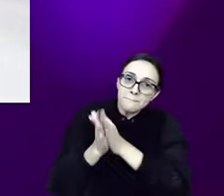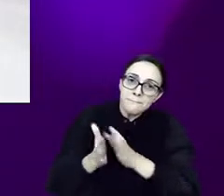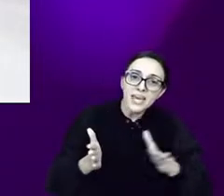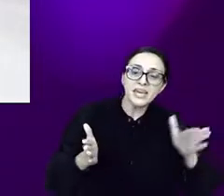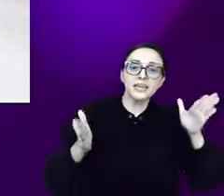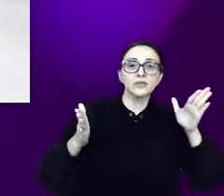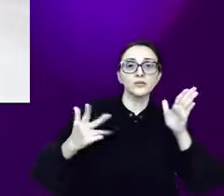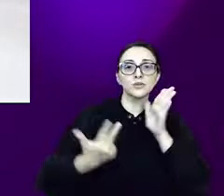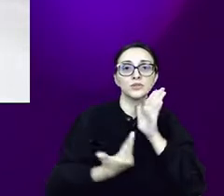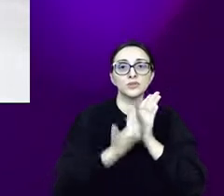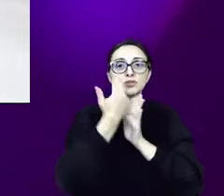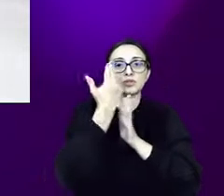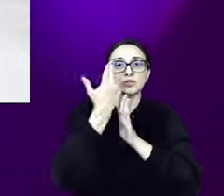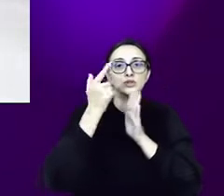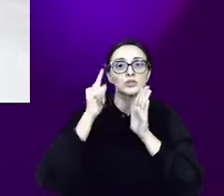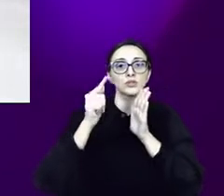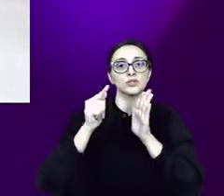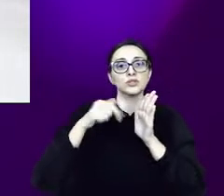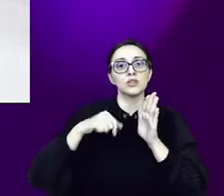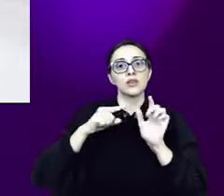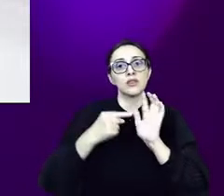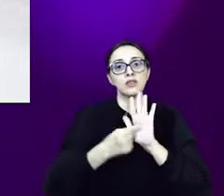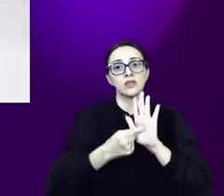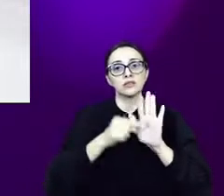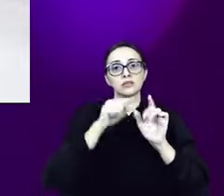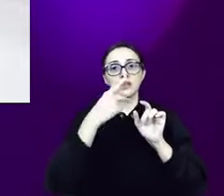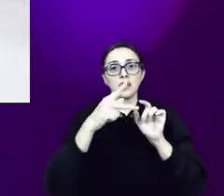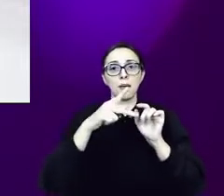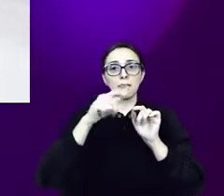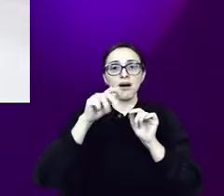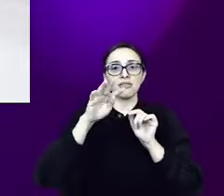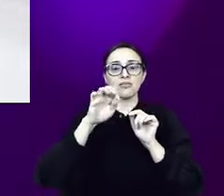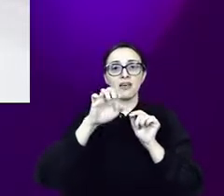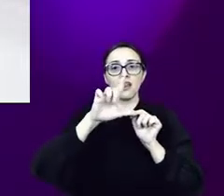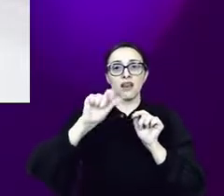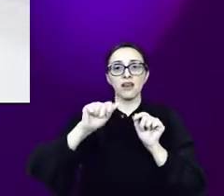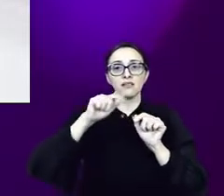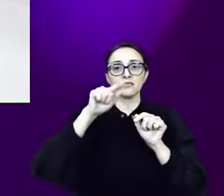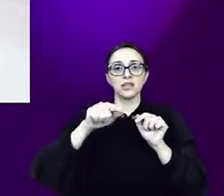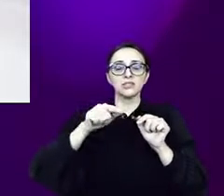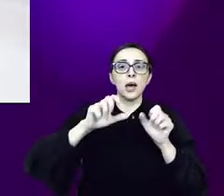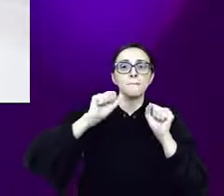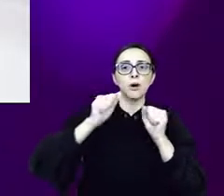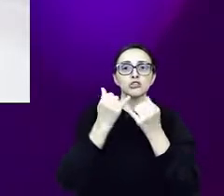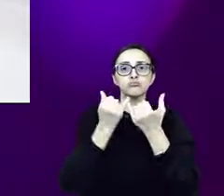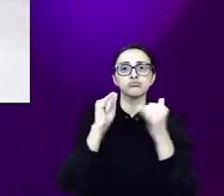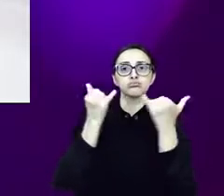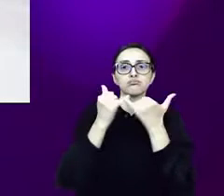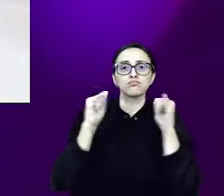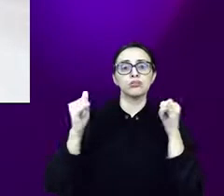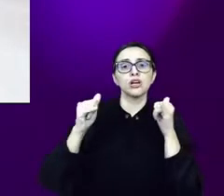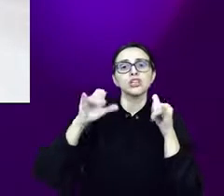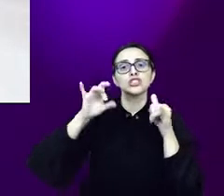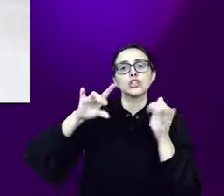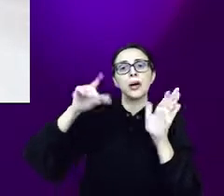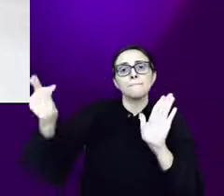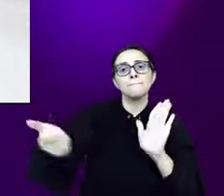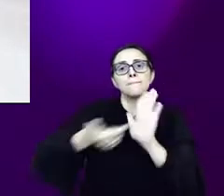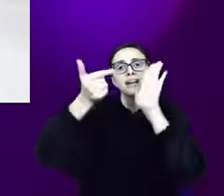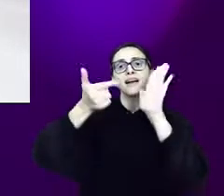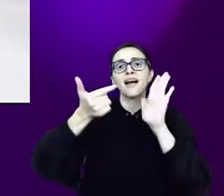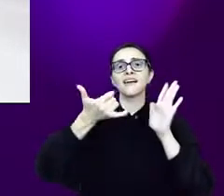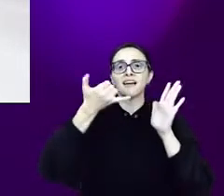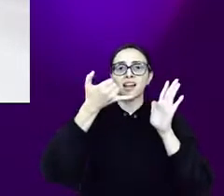o posicionamento do marcador na patela do paciente. Isso pode ser feito através da colocação de um eletrodo. A gente utiliza só a marcação com uma caneta de